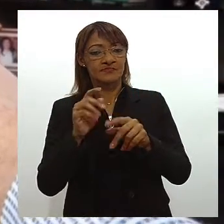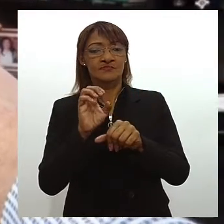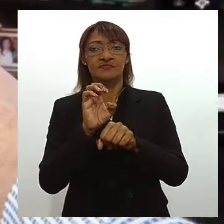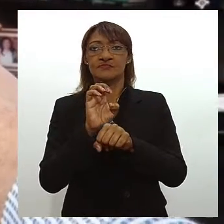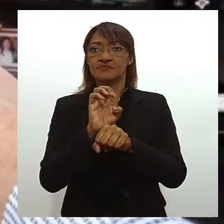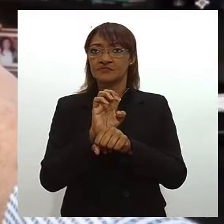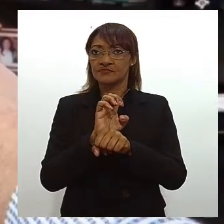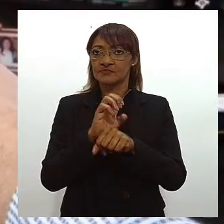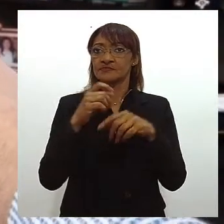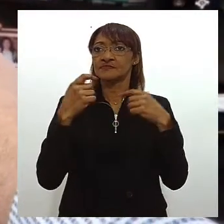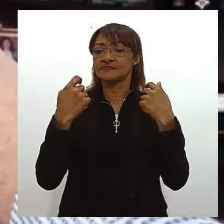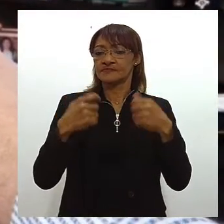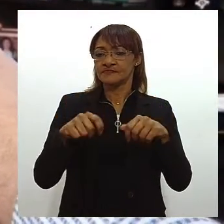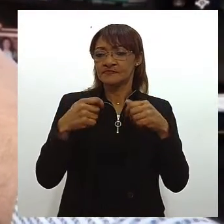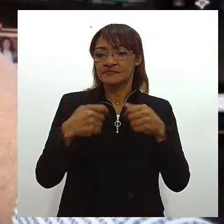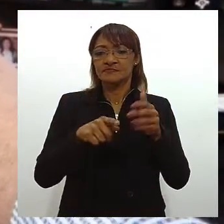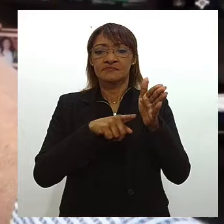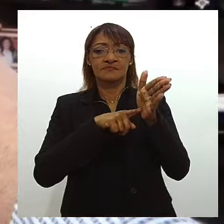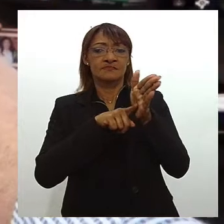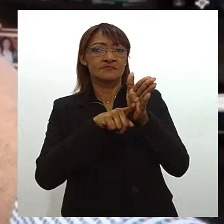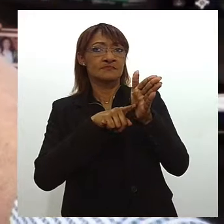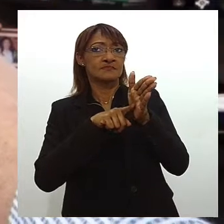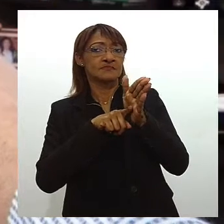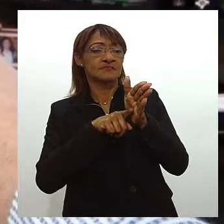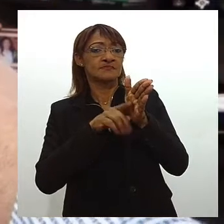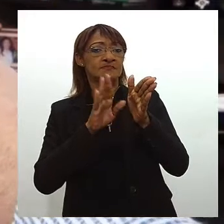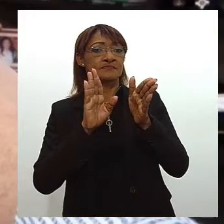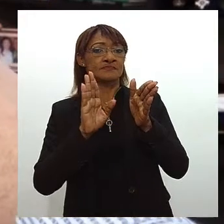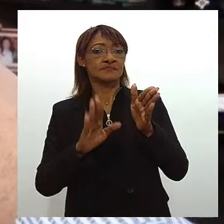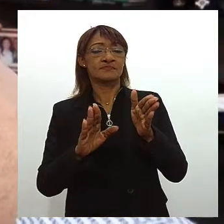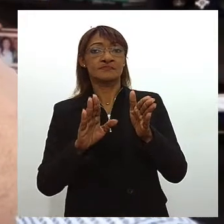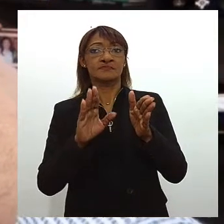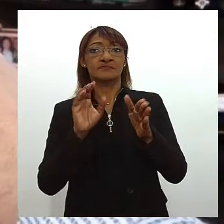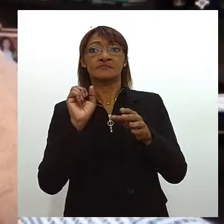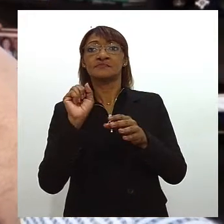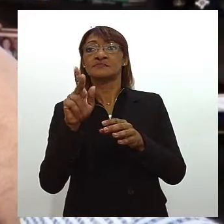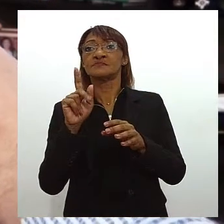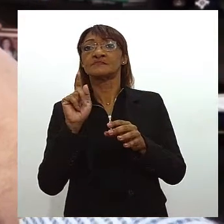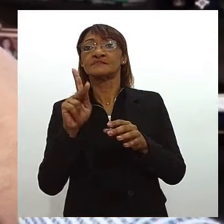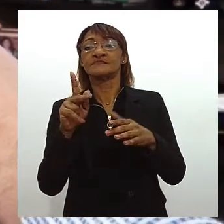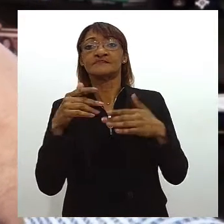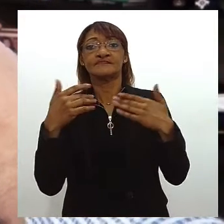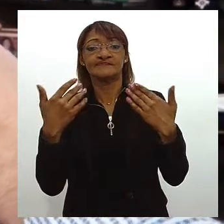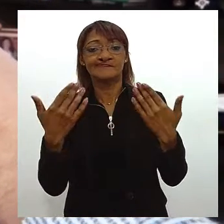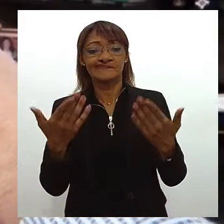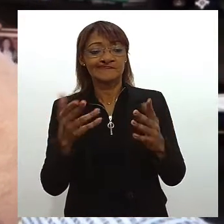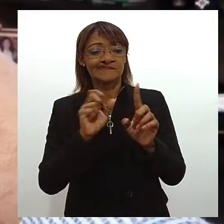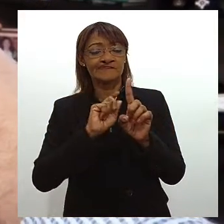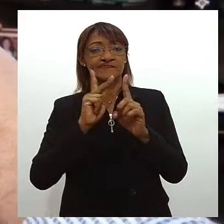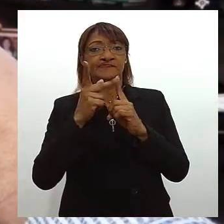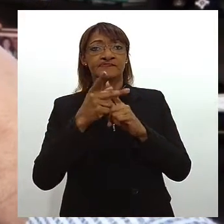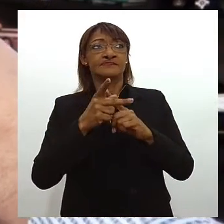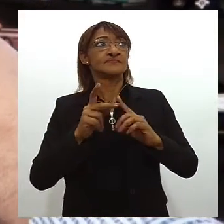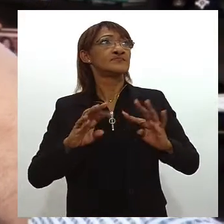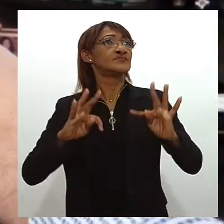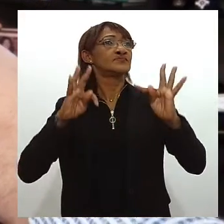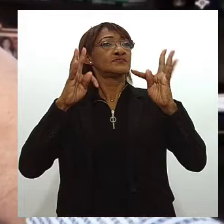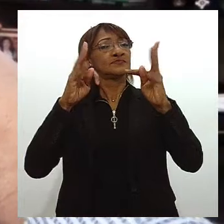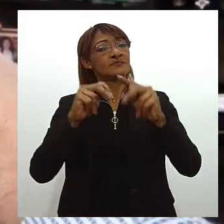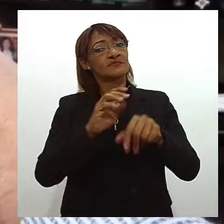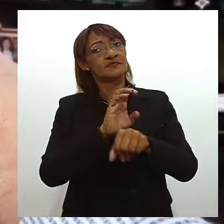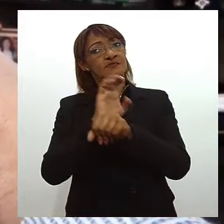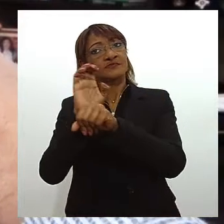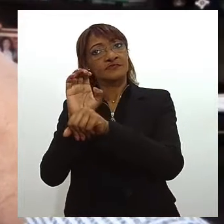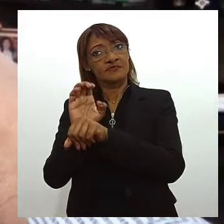debruçarem sobre esse grande gargalo que é o déficit previdenciário que existe em todos os estados, não é